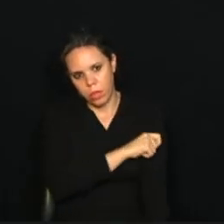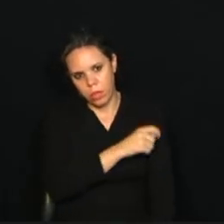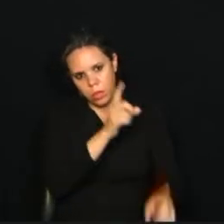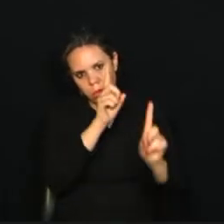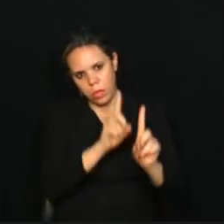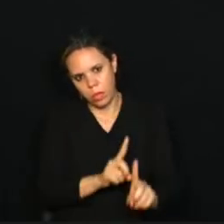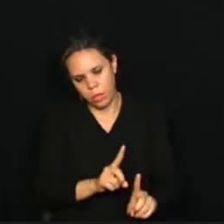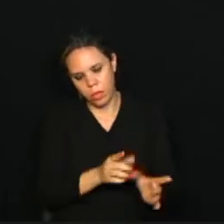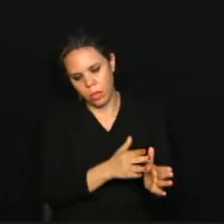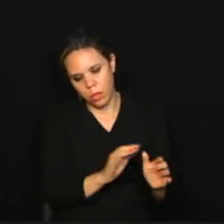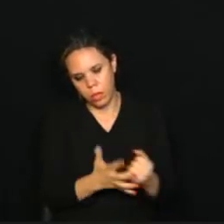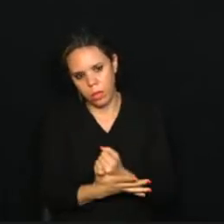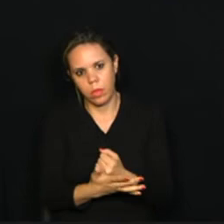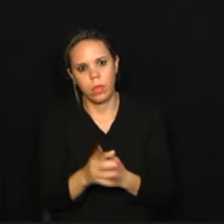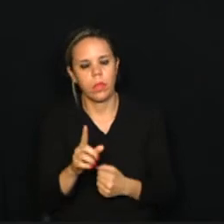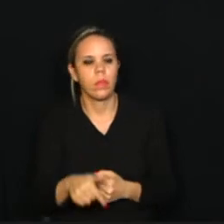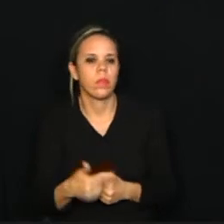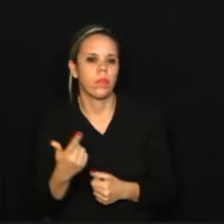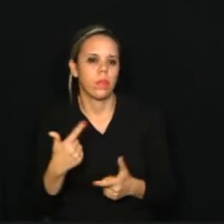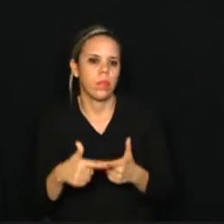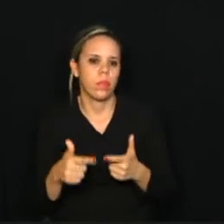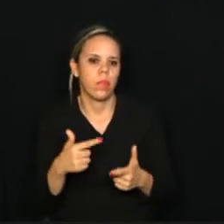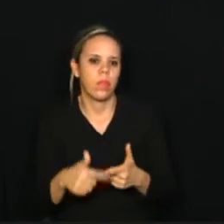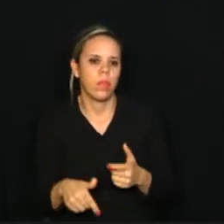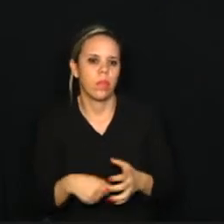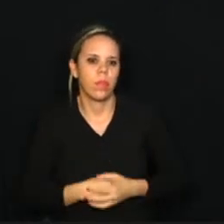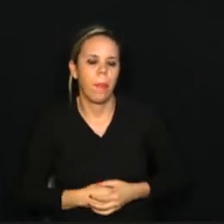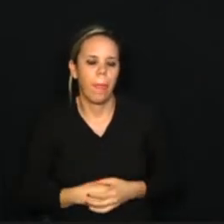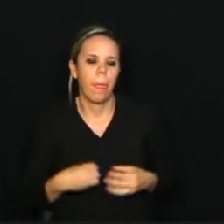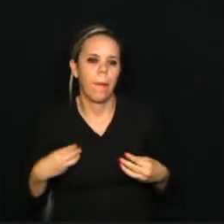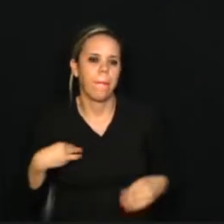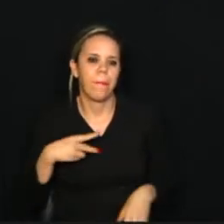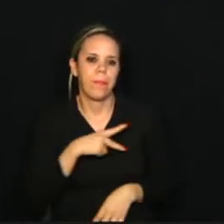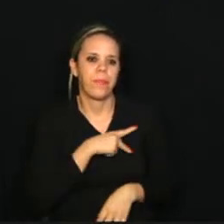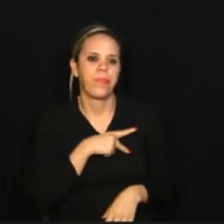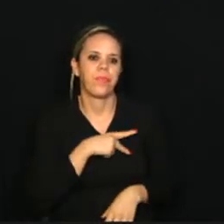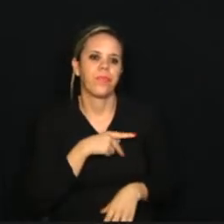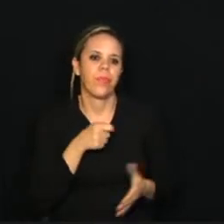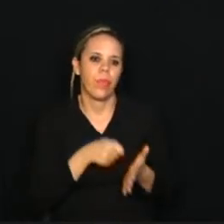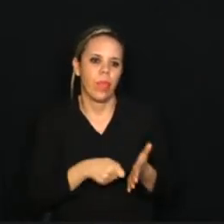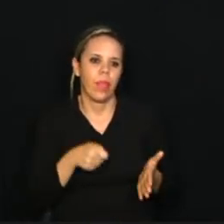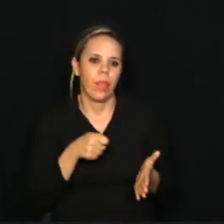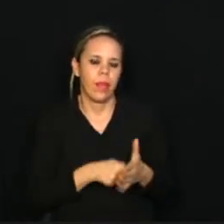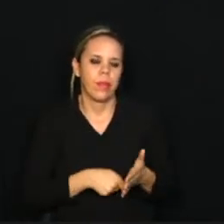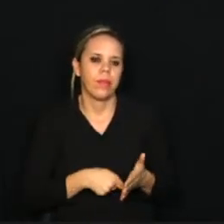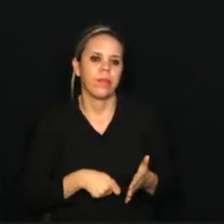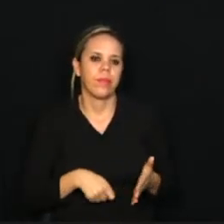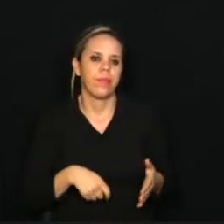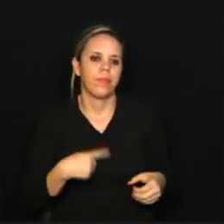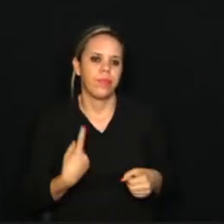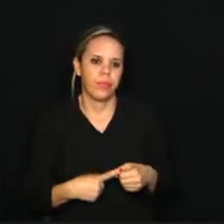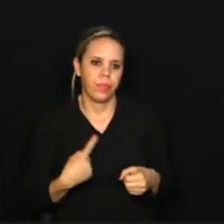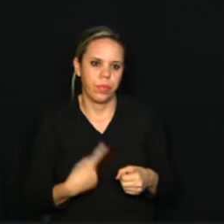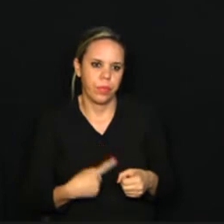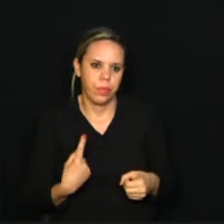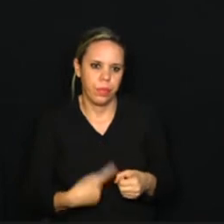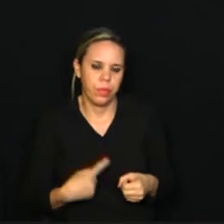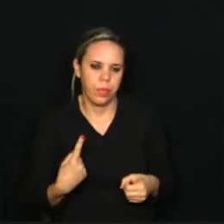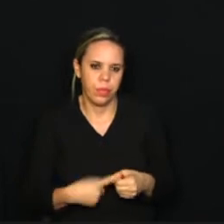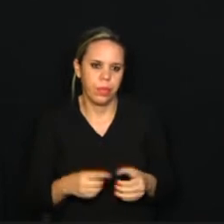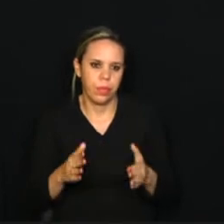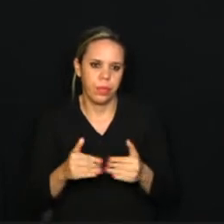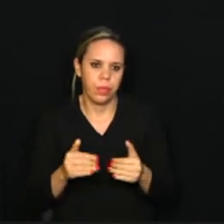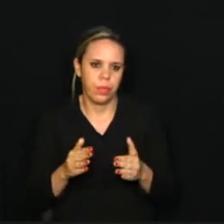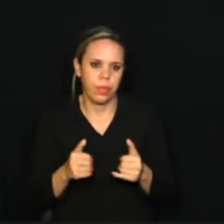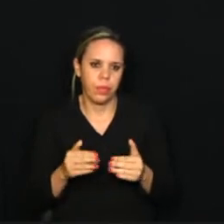deficiência na pandemia, que é outro problema que o Ministério Público tem tratado também com a municipalidade e solicitado